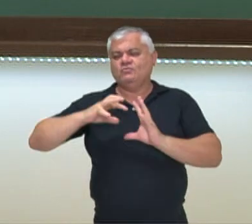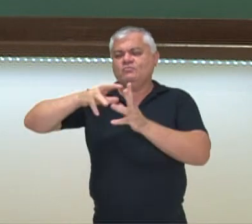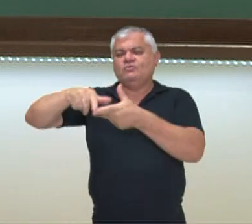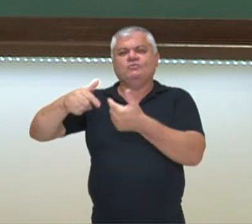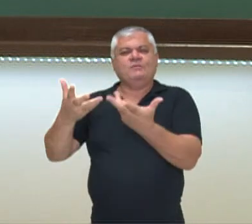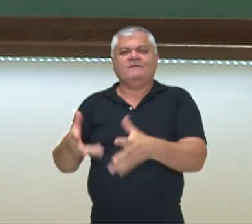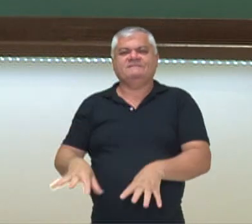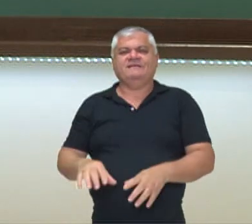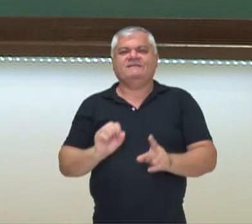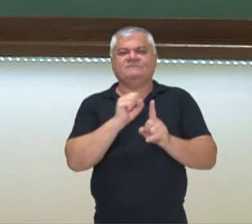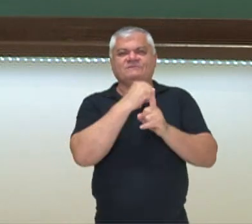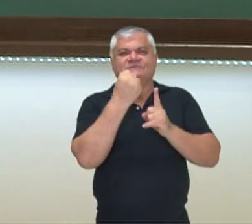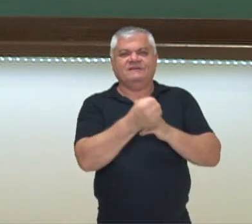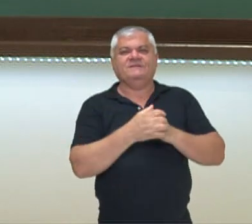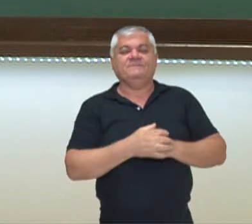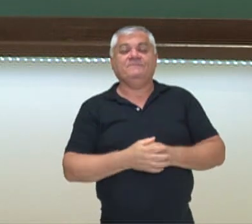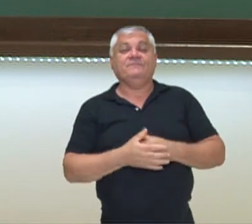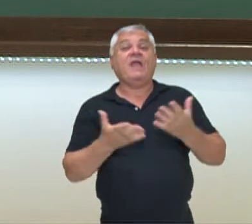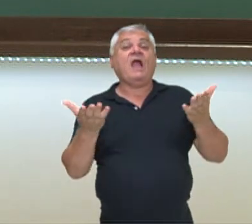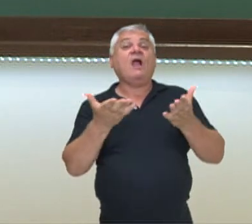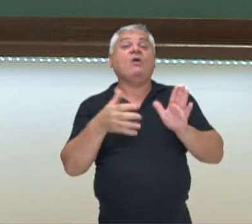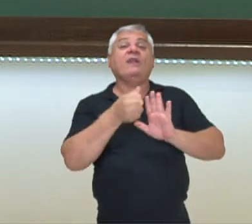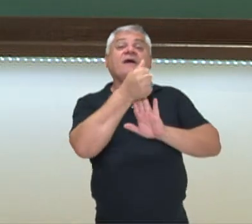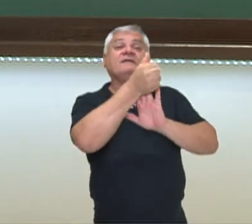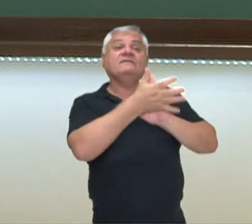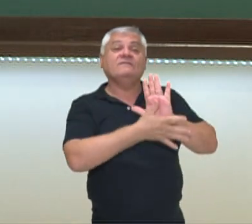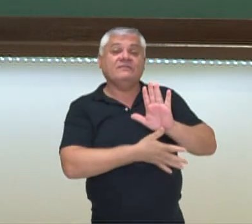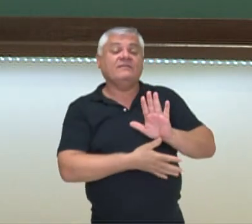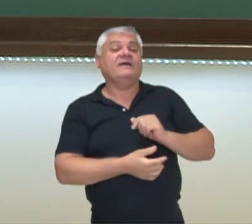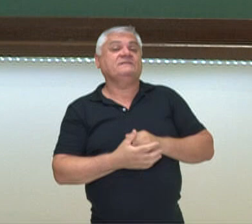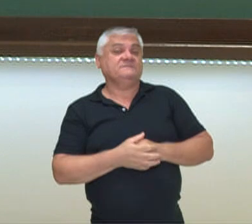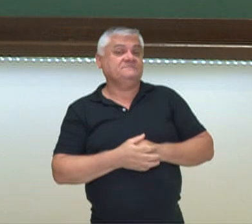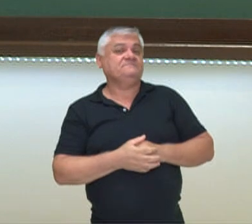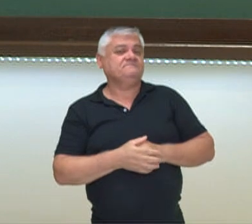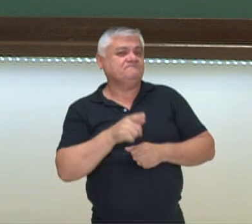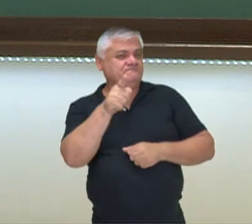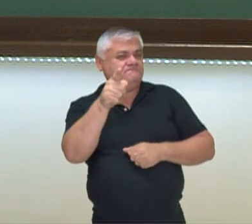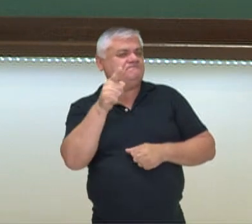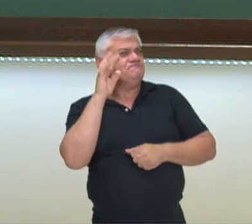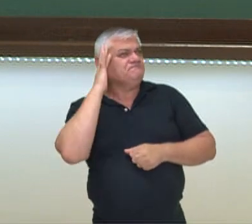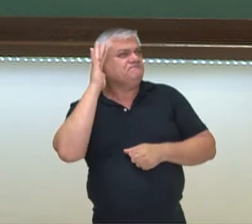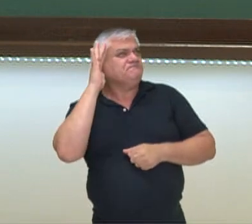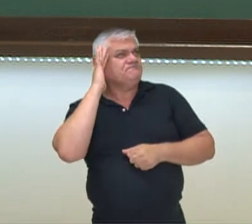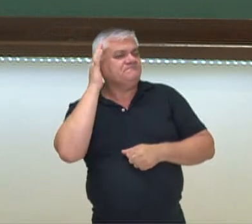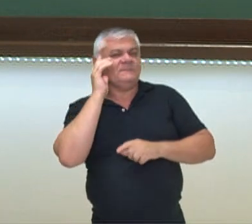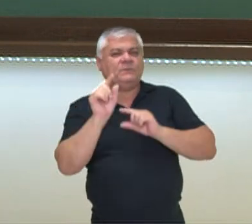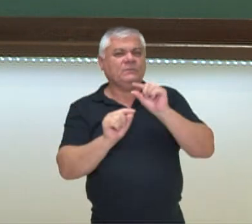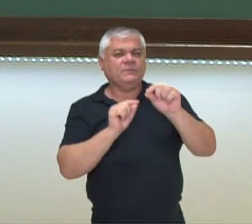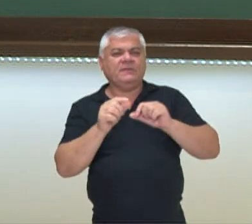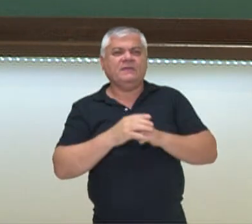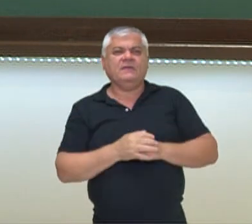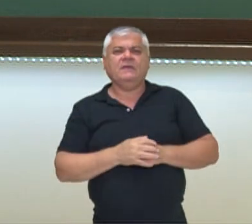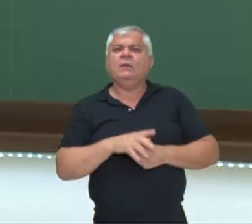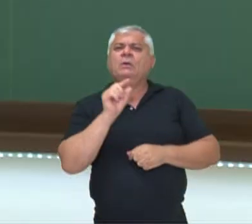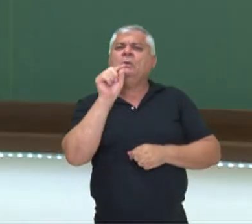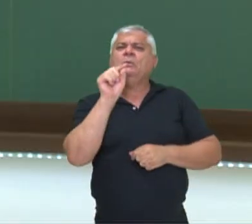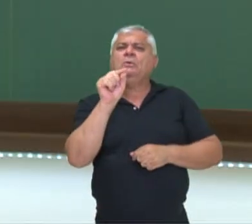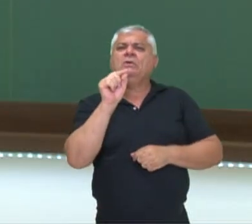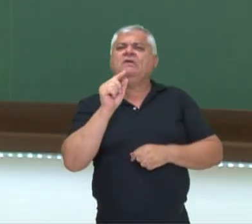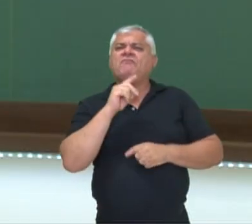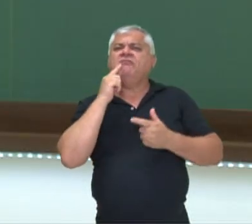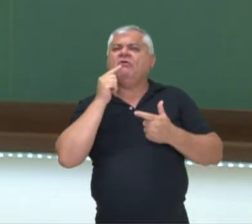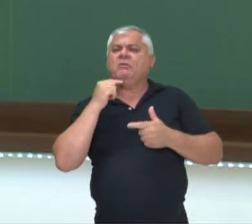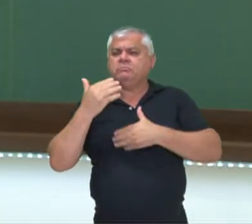todo. Agora, fechando esta atividade, gostaria que vocês pensassem no seguinte: o que foi a corrida